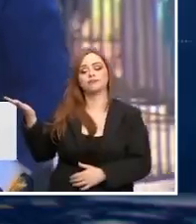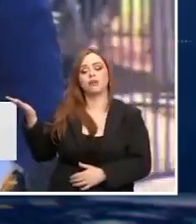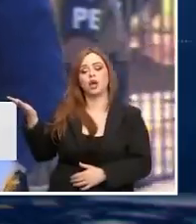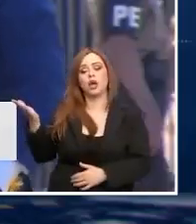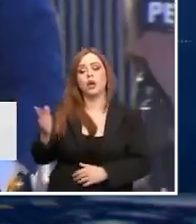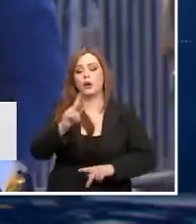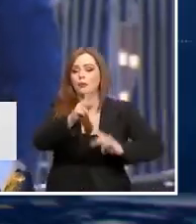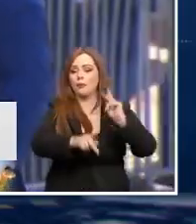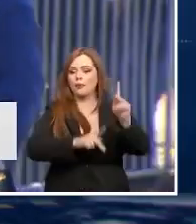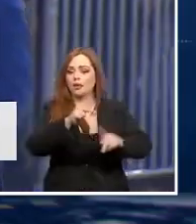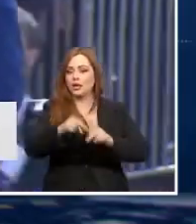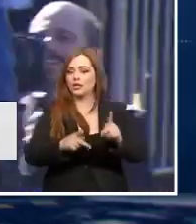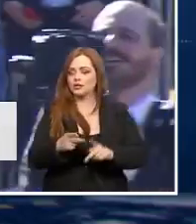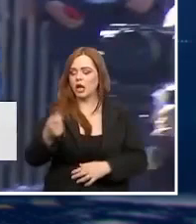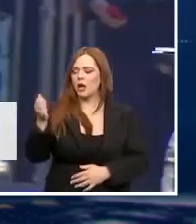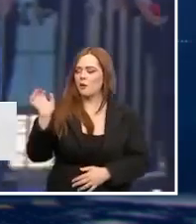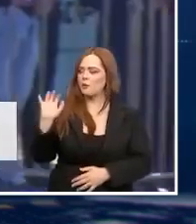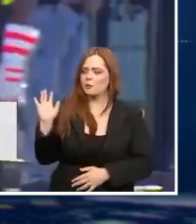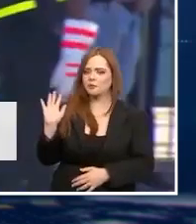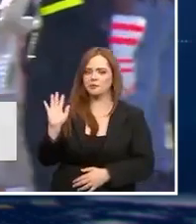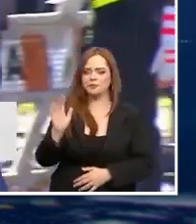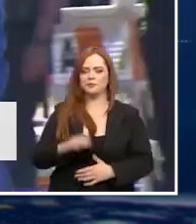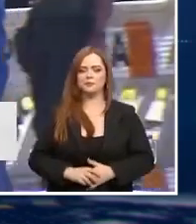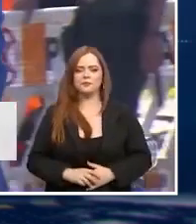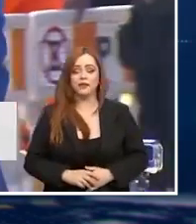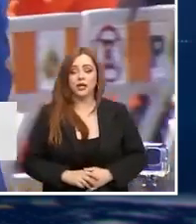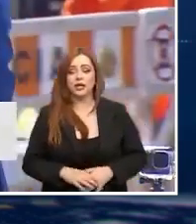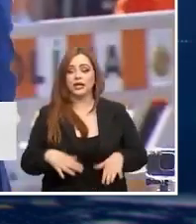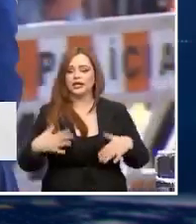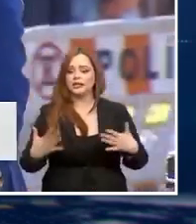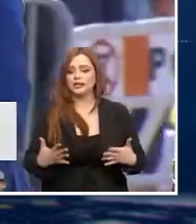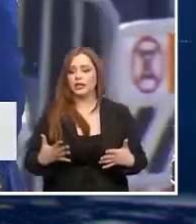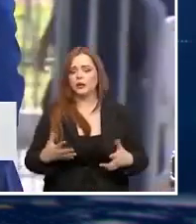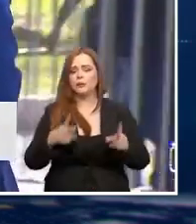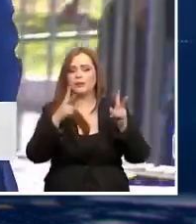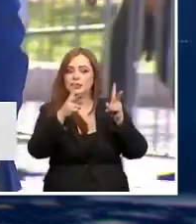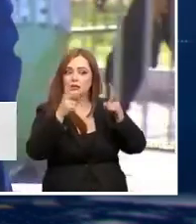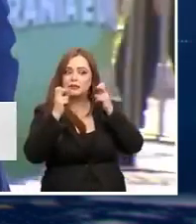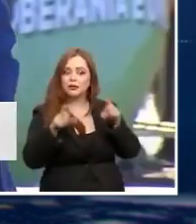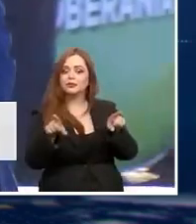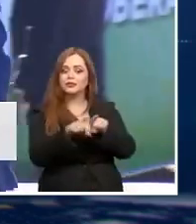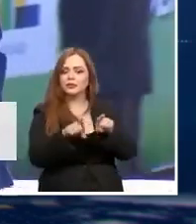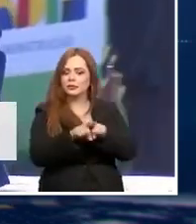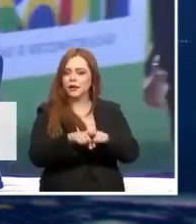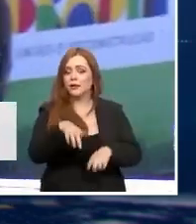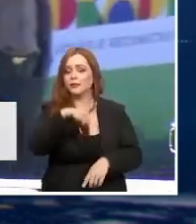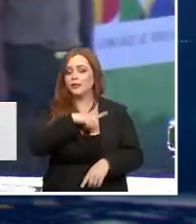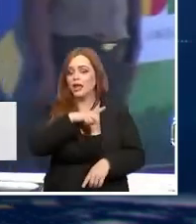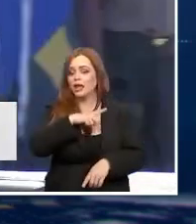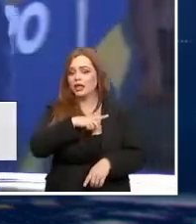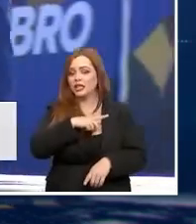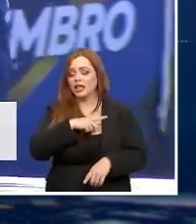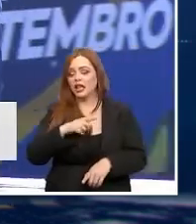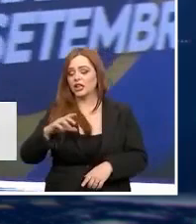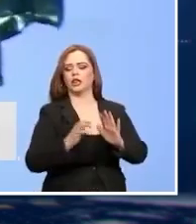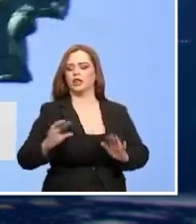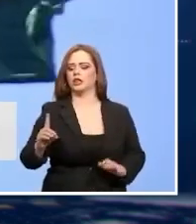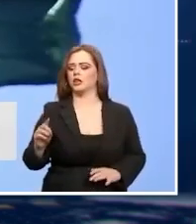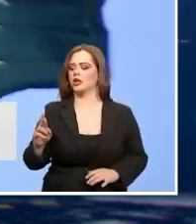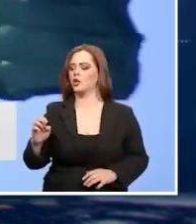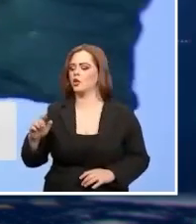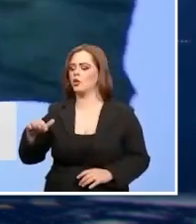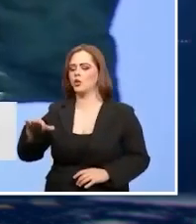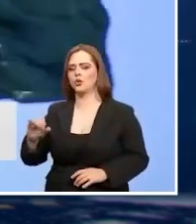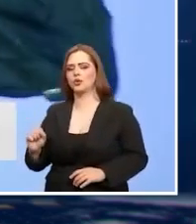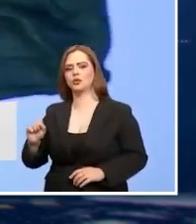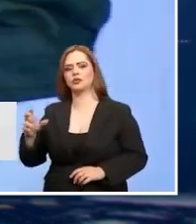um tom mais neutro, alguma coisa assim que não gerasse tanta polêmica. E aquele L dela também em cima do carro, pra quê? Se tá falando